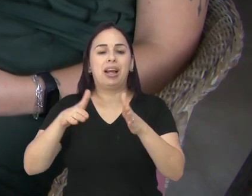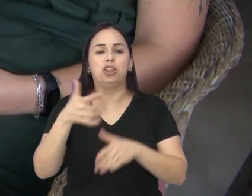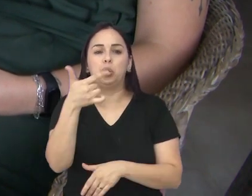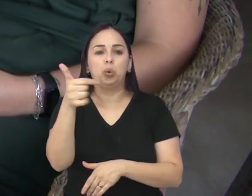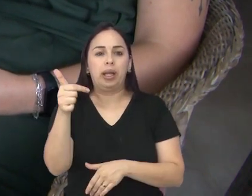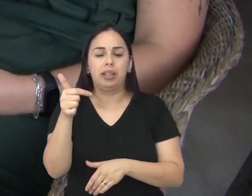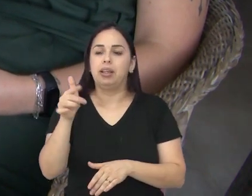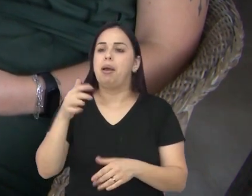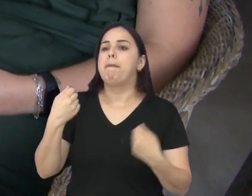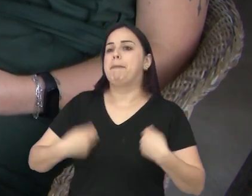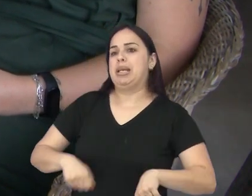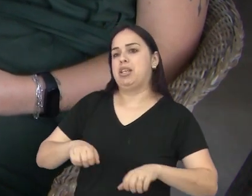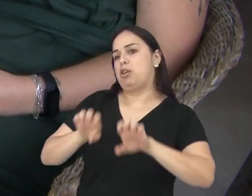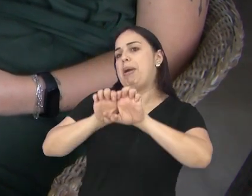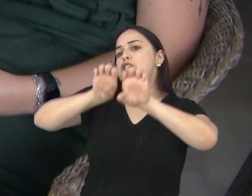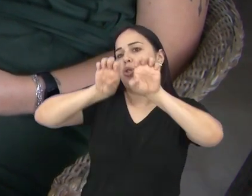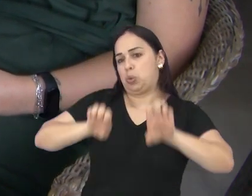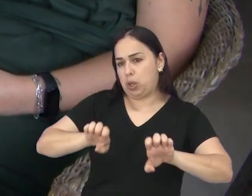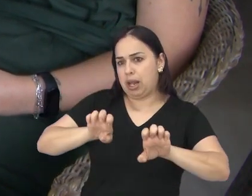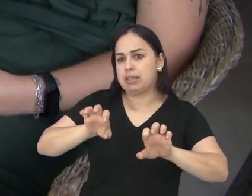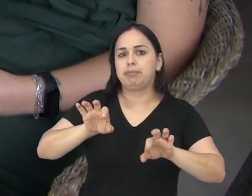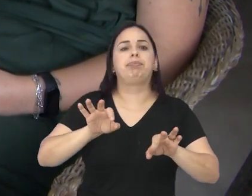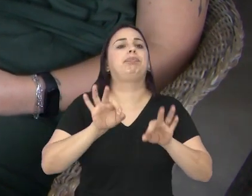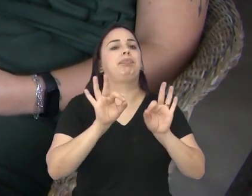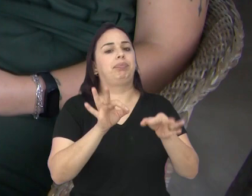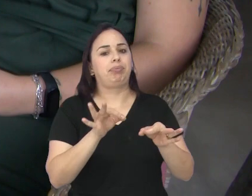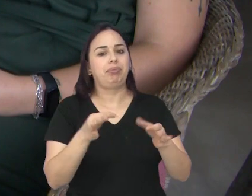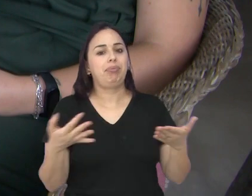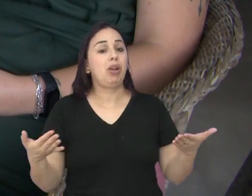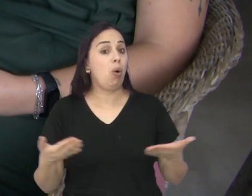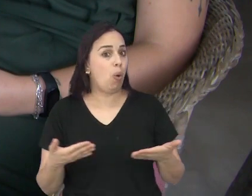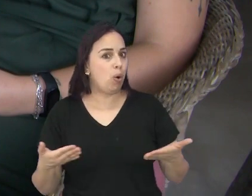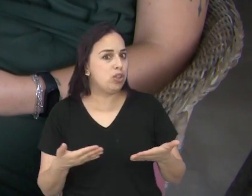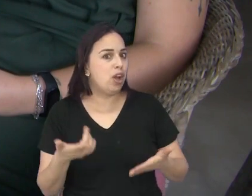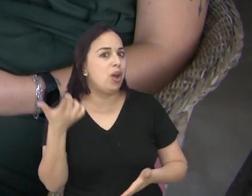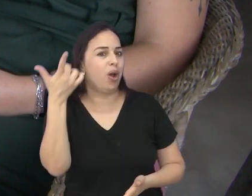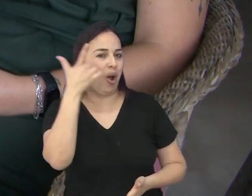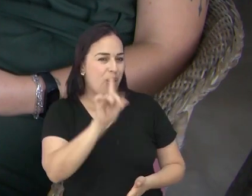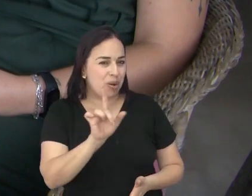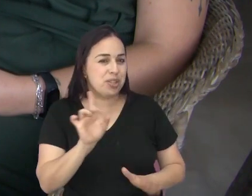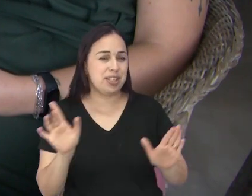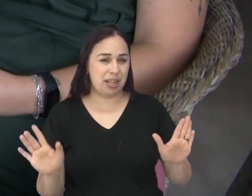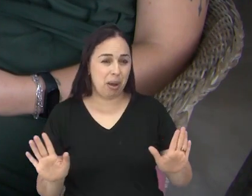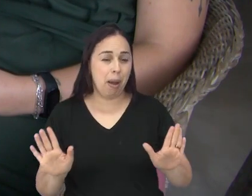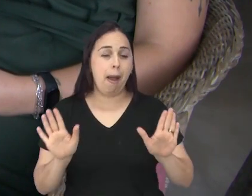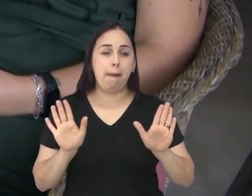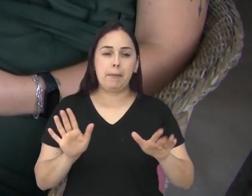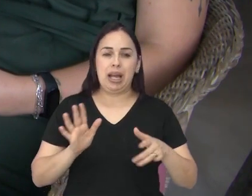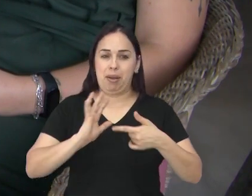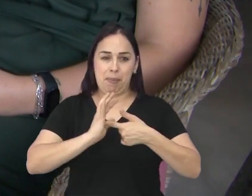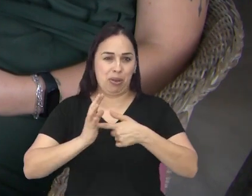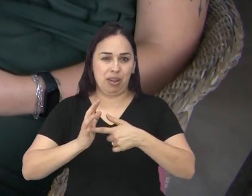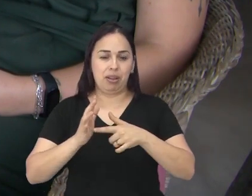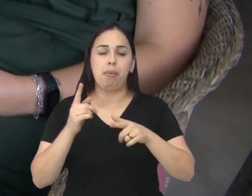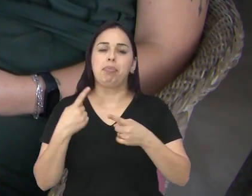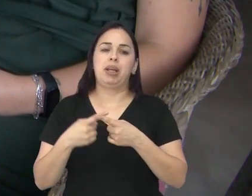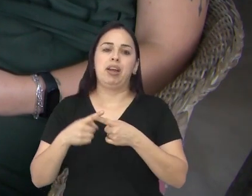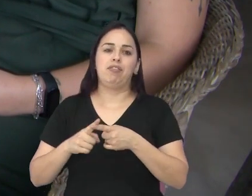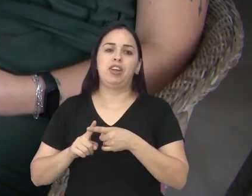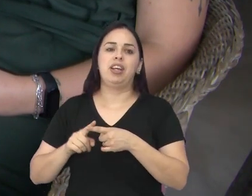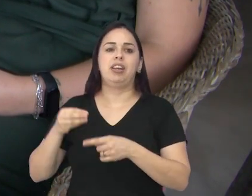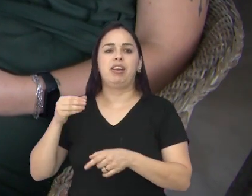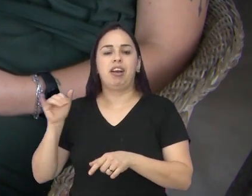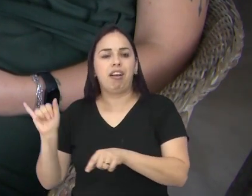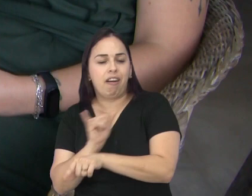Tem que ter toda uma estrutura. Então, hoje eu até consigo imprimir sem prensa, né? Porque a gente já foi desenvolvendo, principalmente